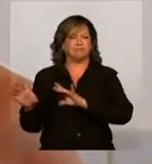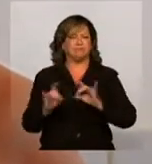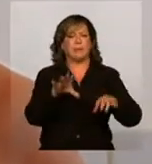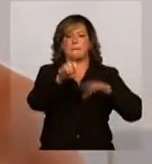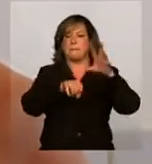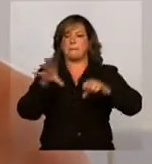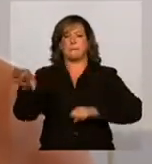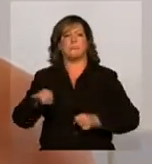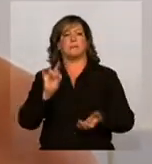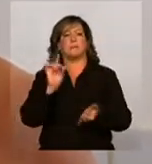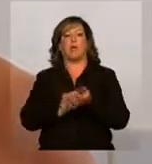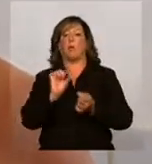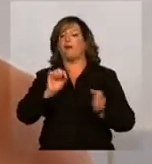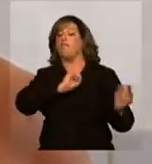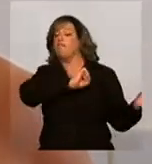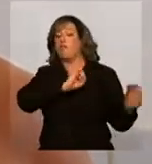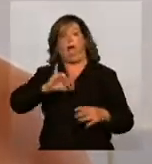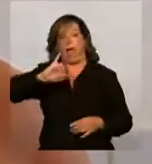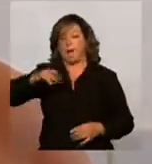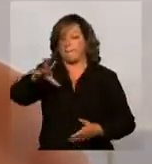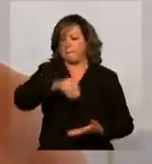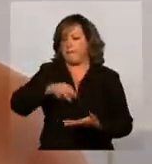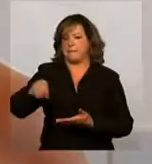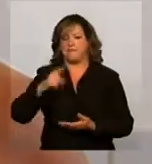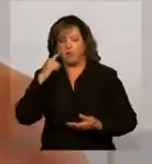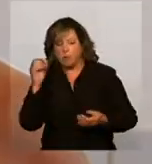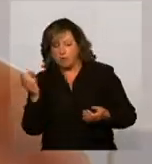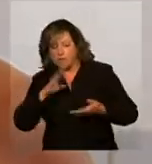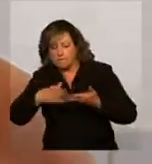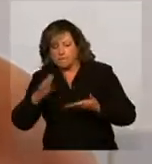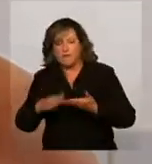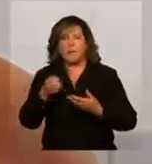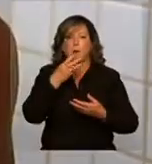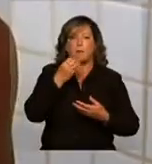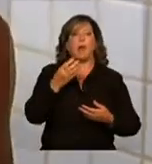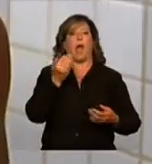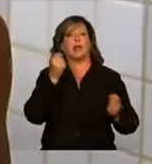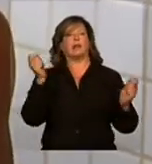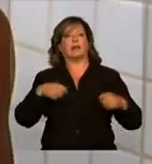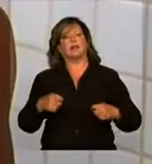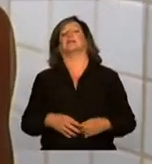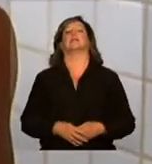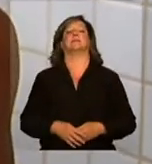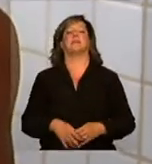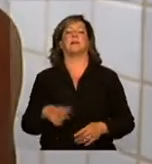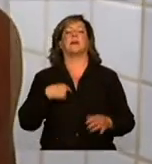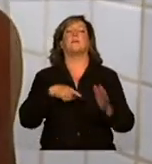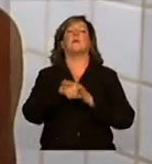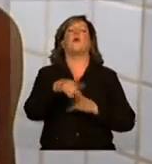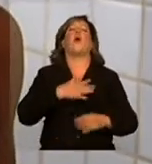pegava literalmente o que era jogado fora. E a gente reaproveitava o que dava para consumo. O que você gosta da comida?